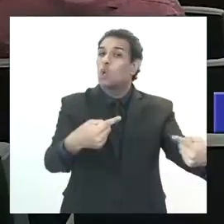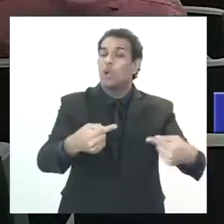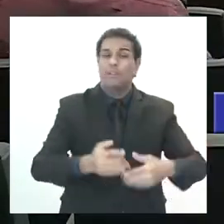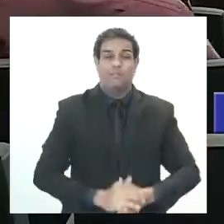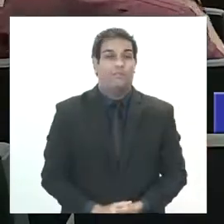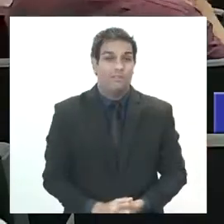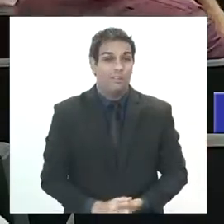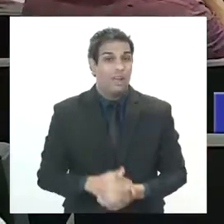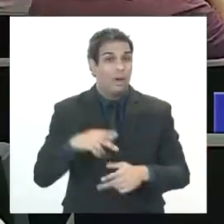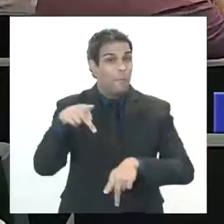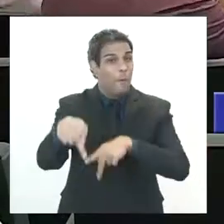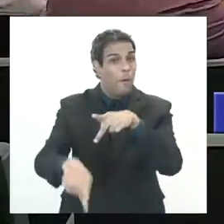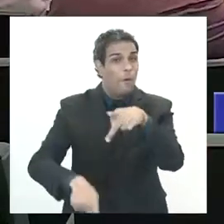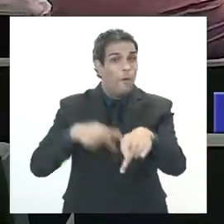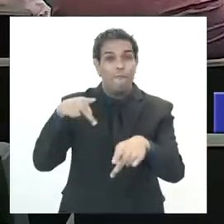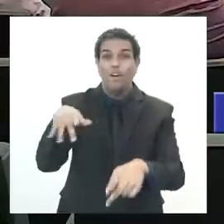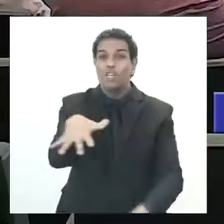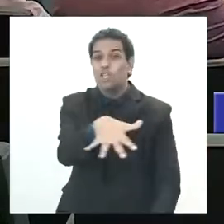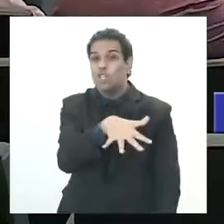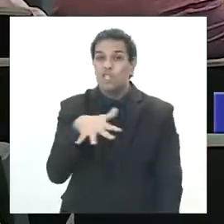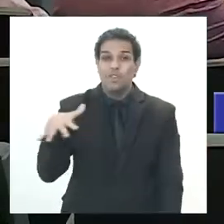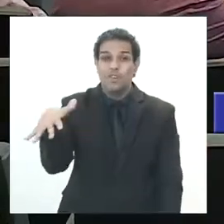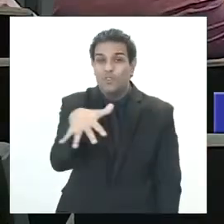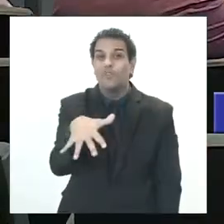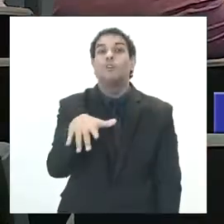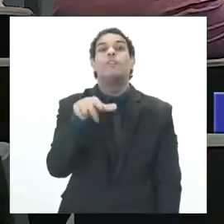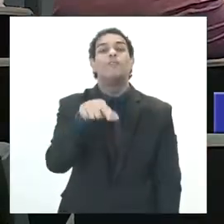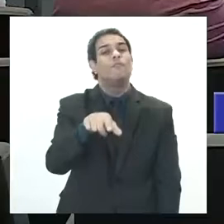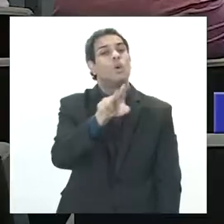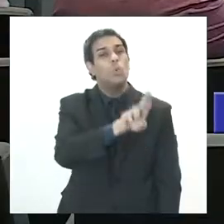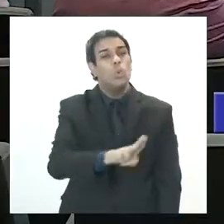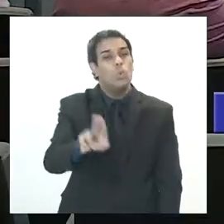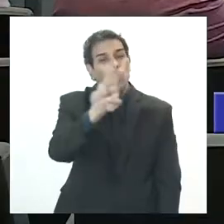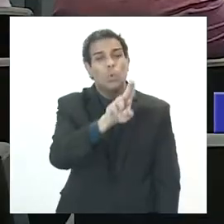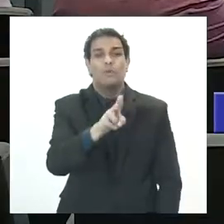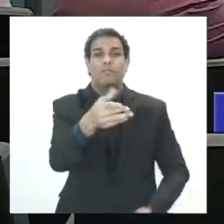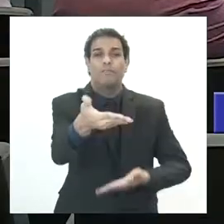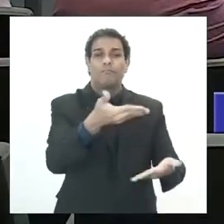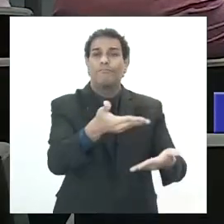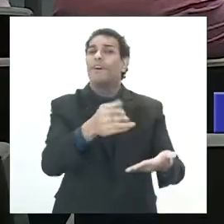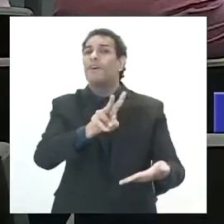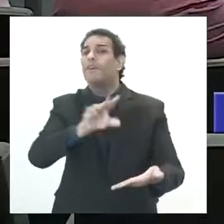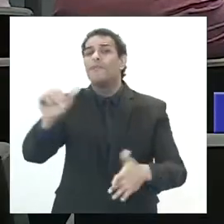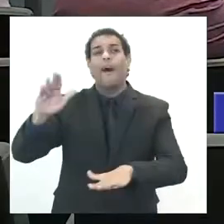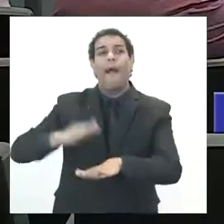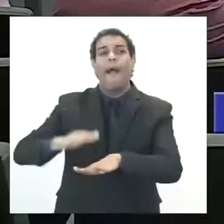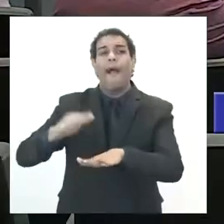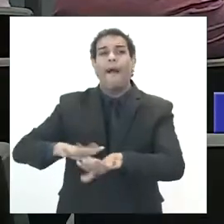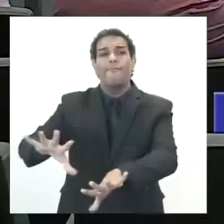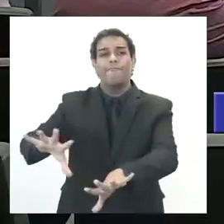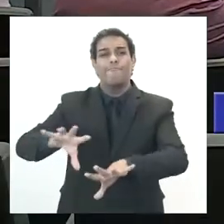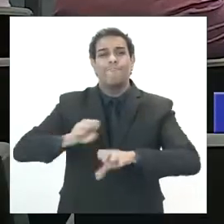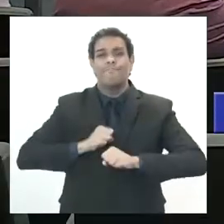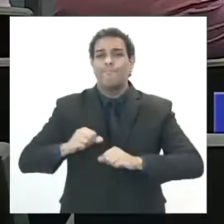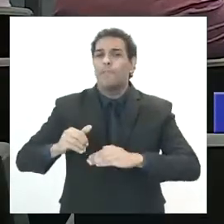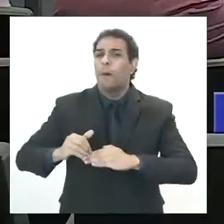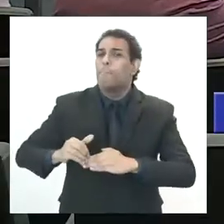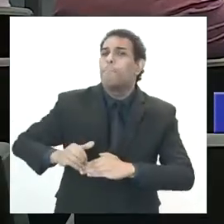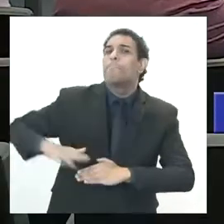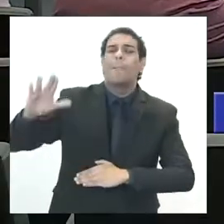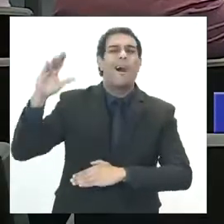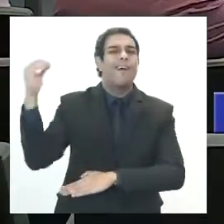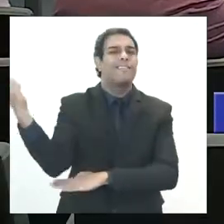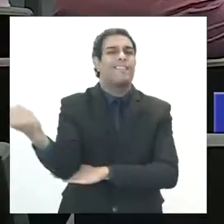é o povo em geral que usa que utiliza dos serviços públicos é que vai sofrer mas com a